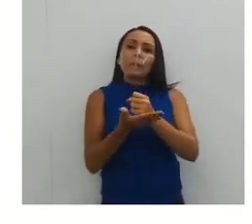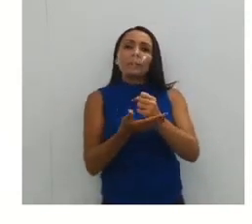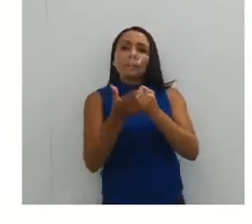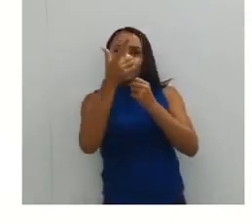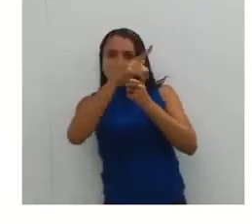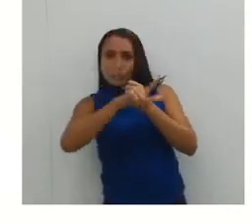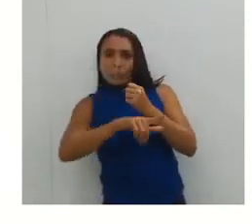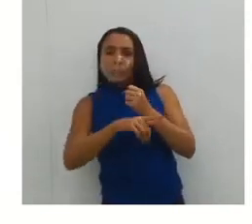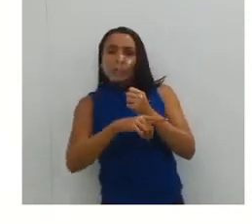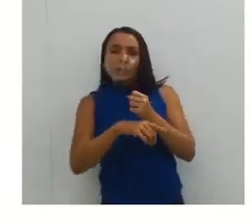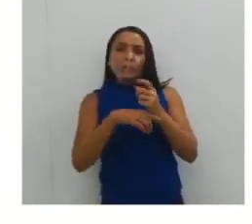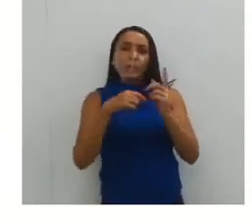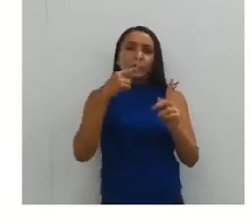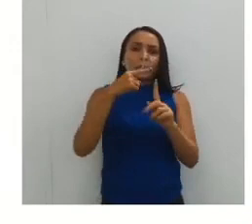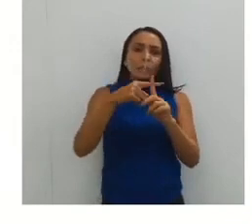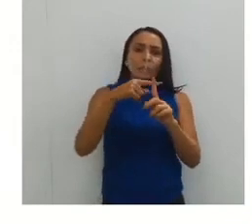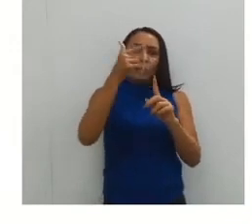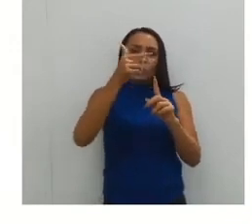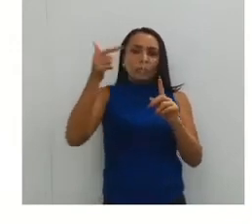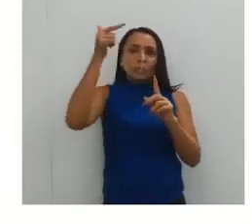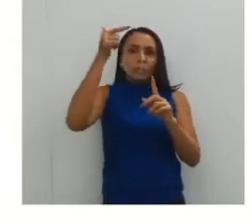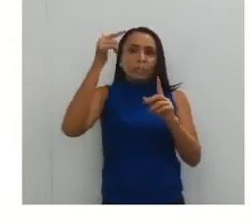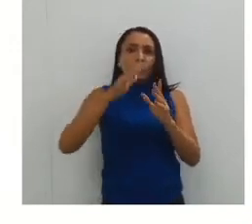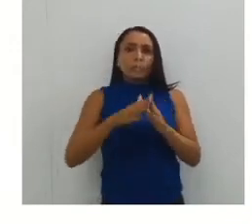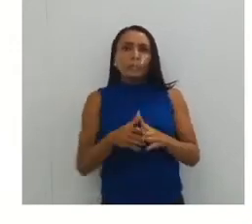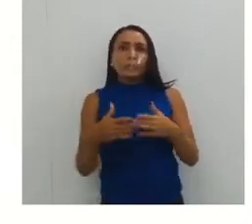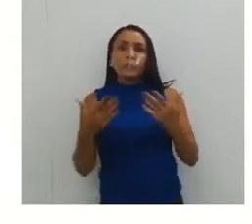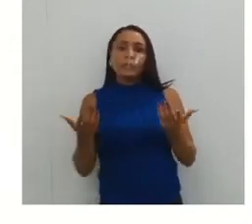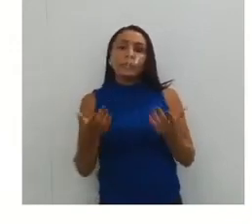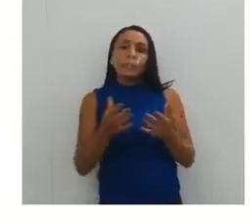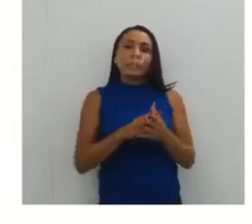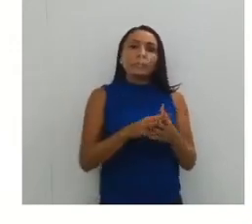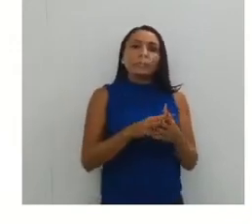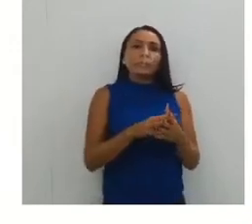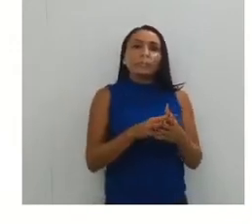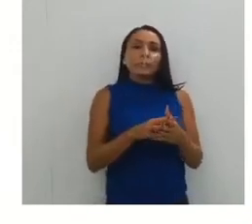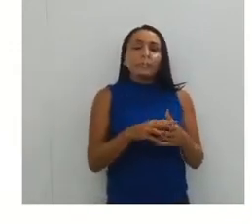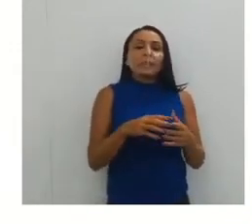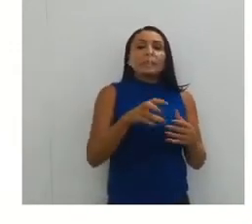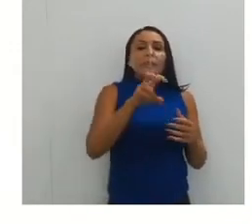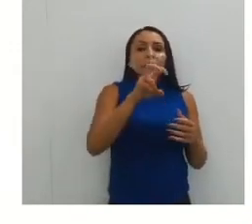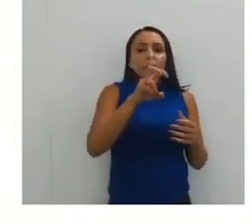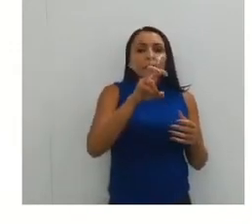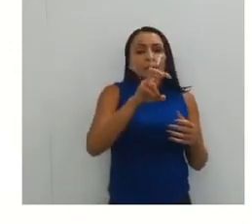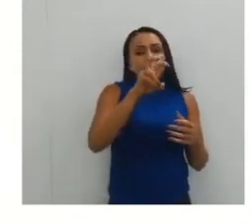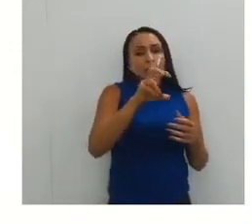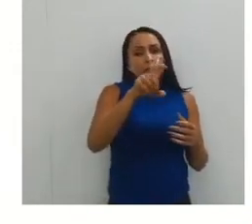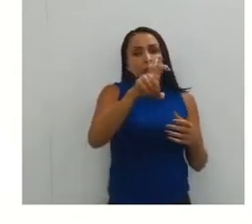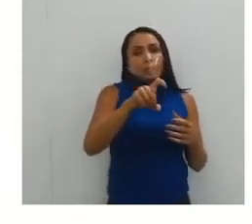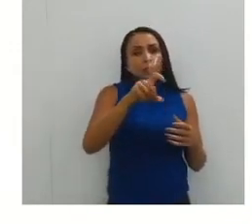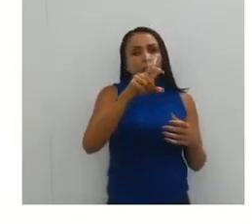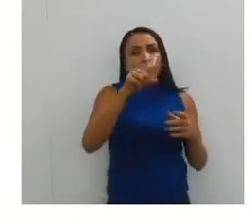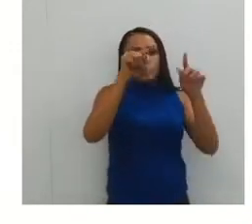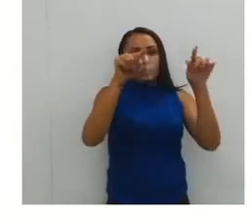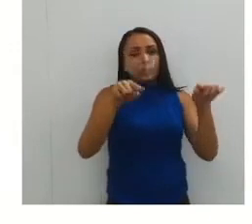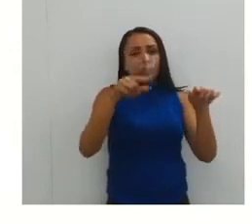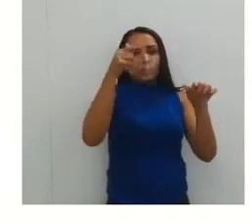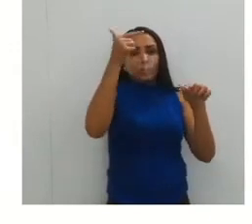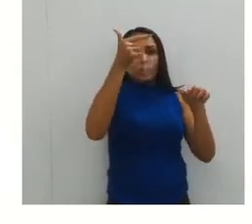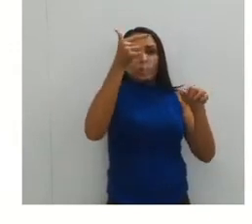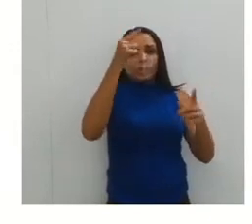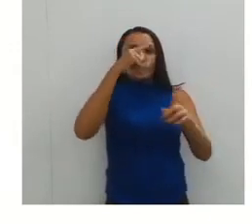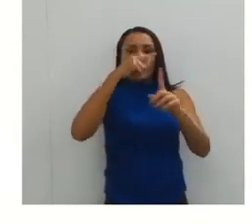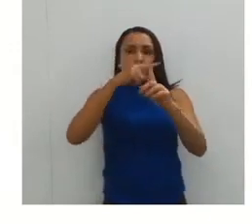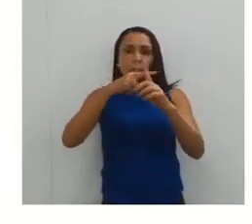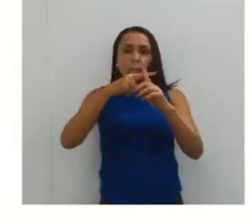somos expoentes. Então fica o quadrado do primeiro, 5x ao quadrado, mais 2